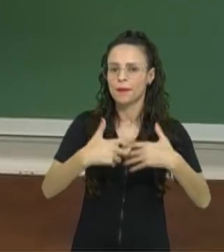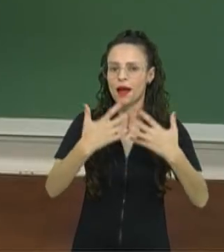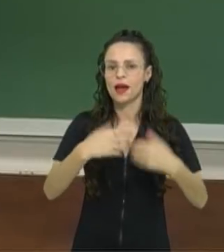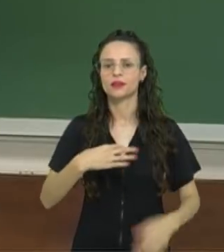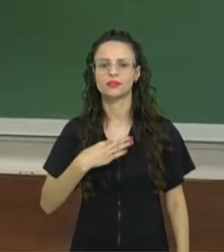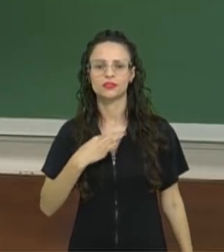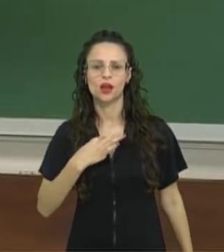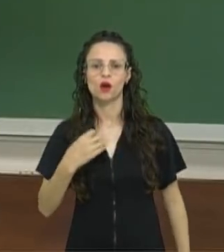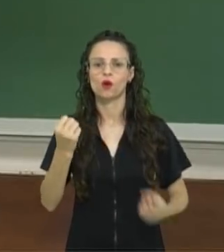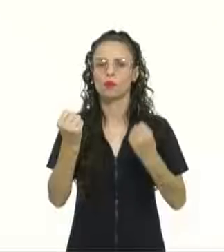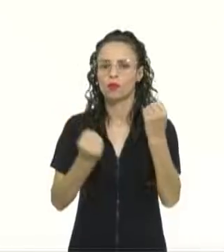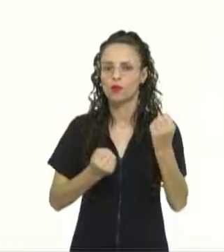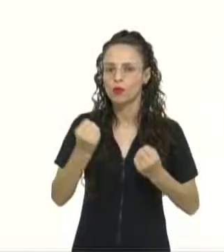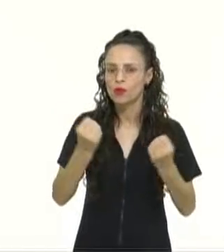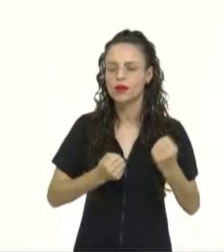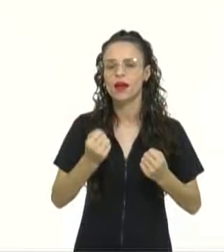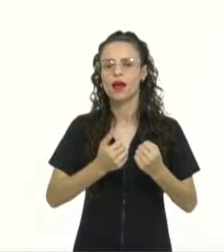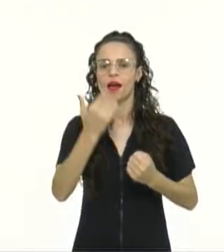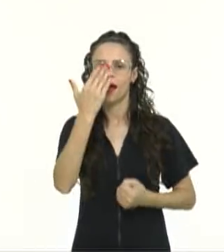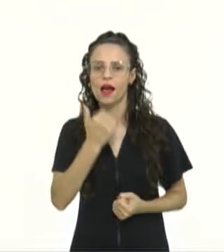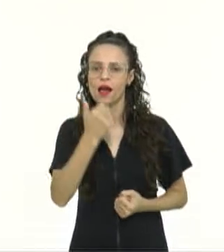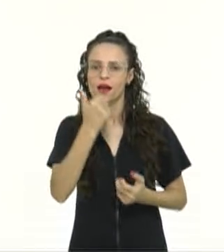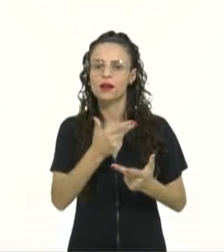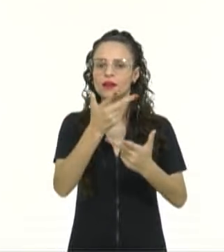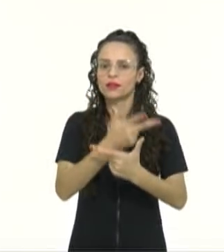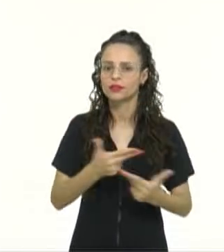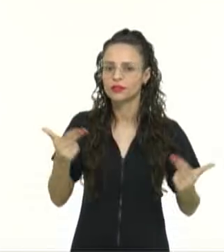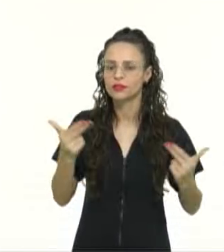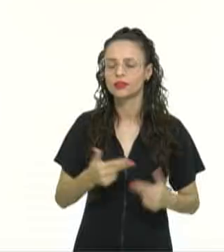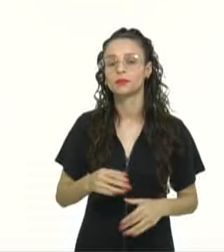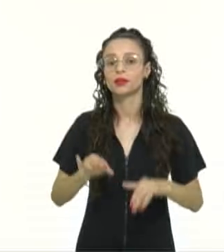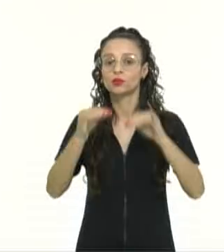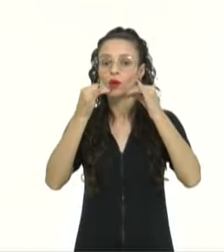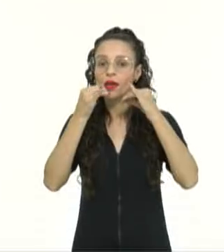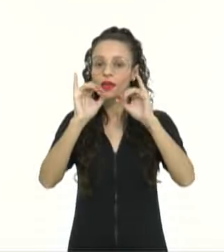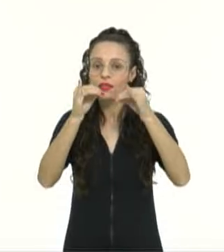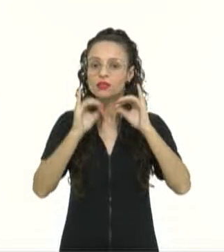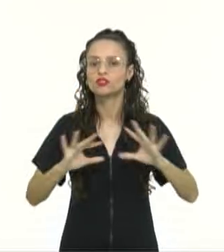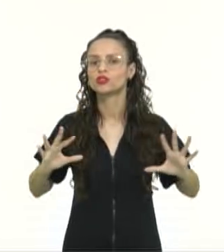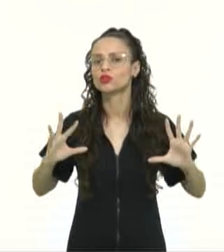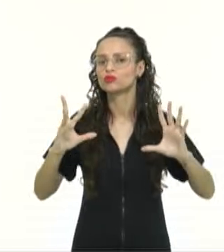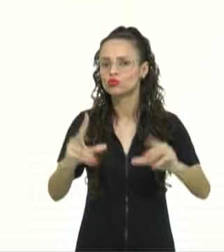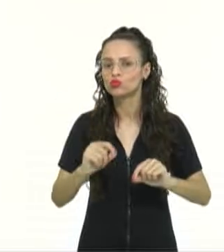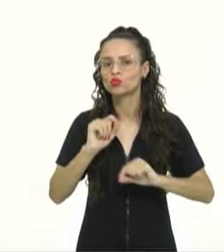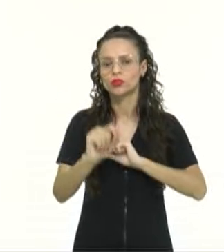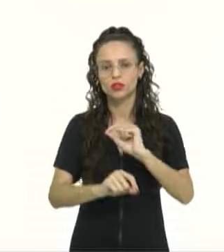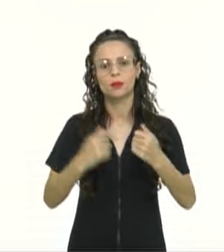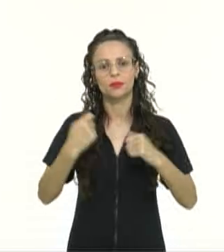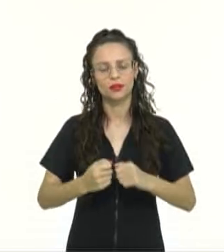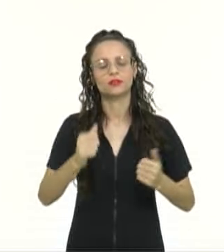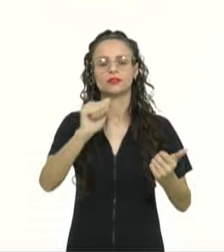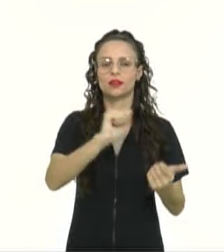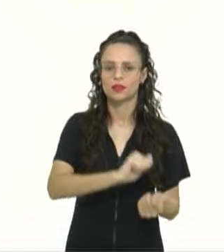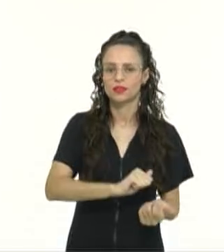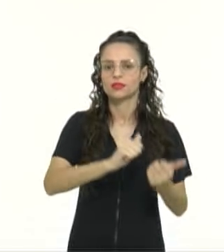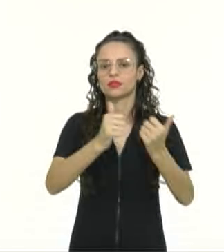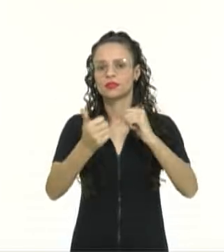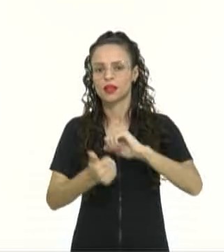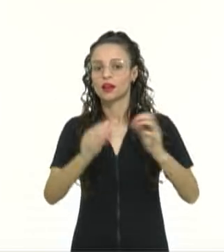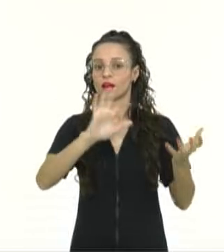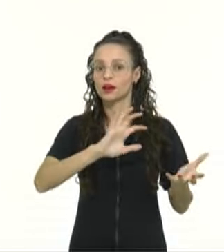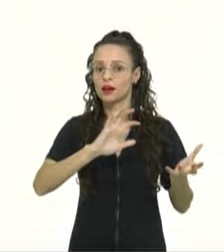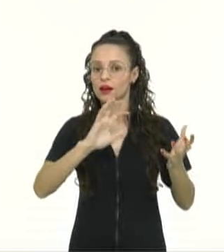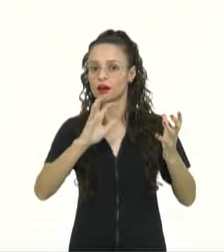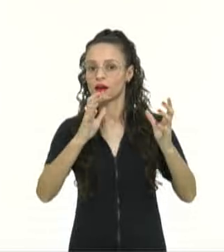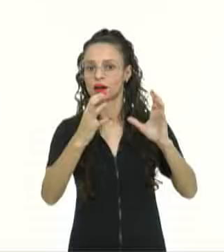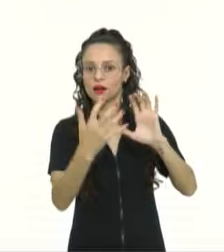roupas, automóveis, alimentos, né, a energia, tudo isso precisa passar por uma transformação, que